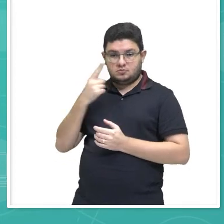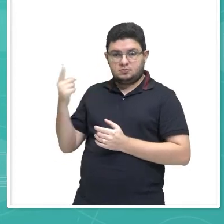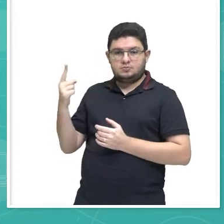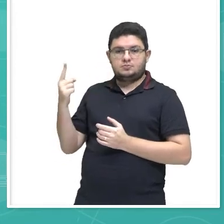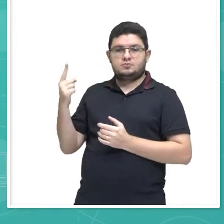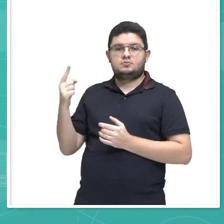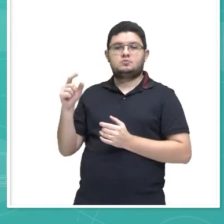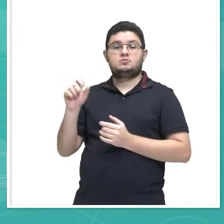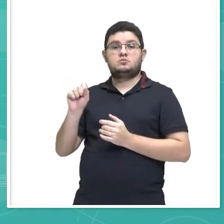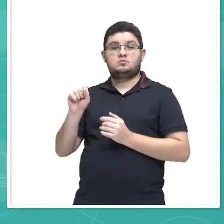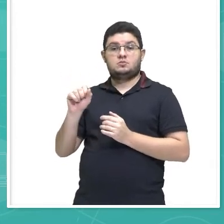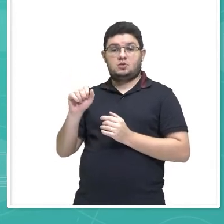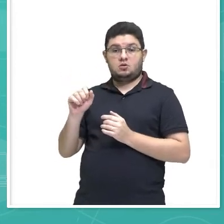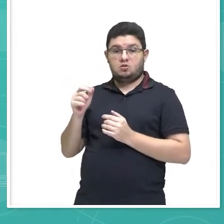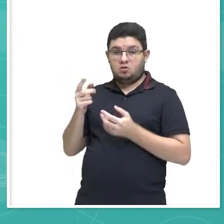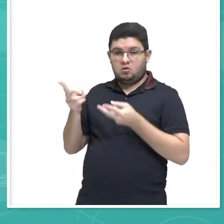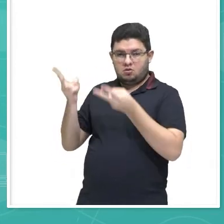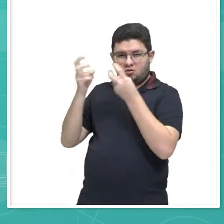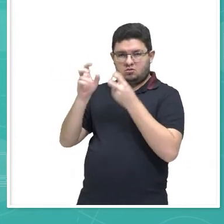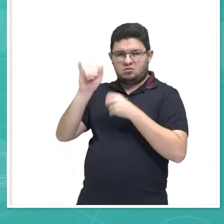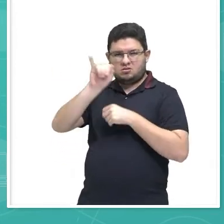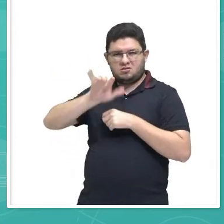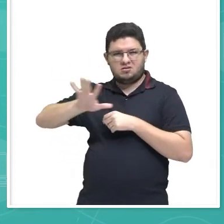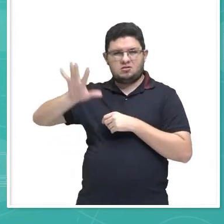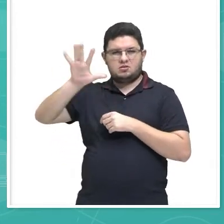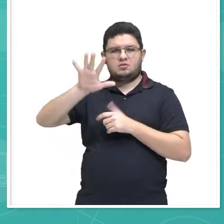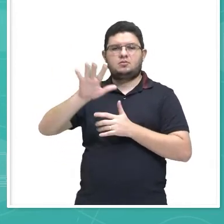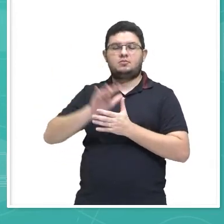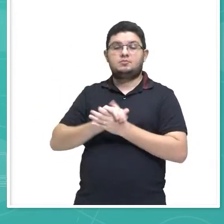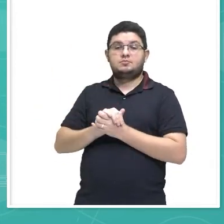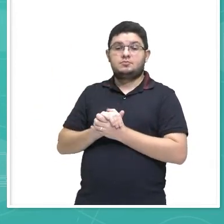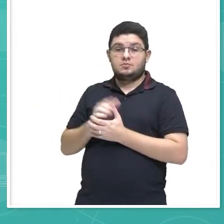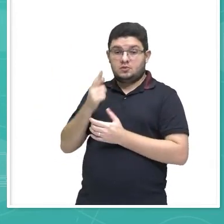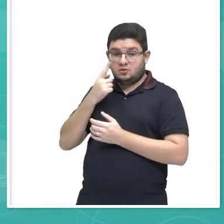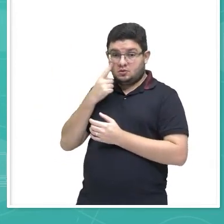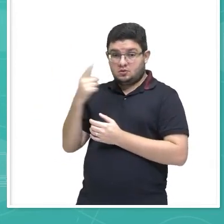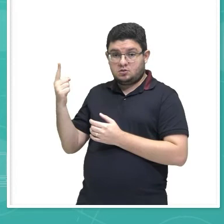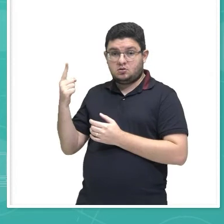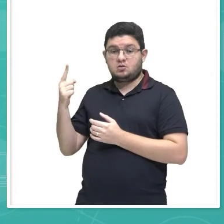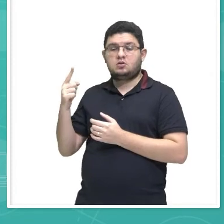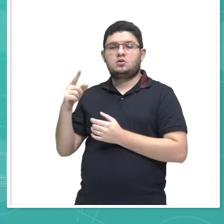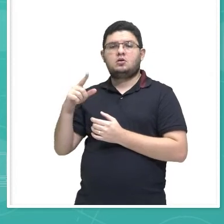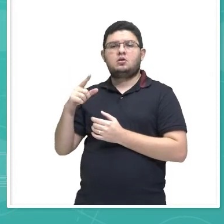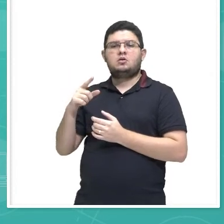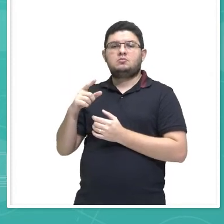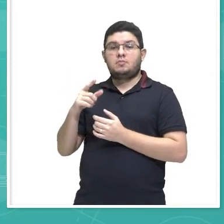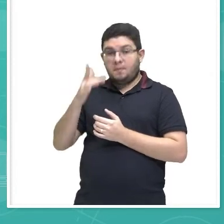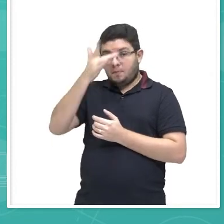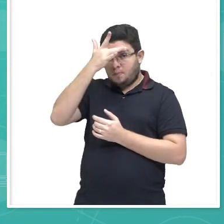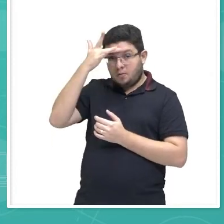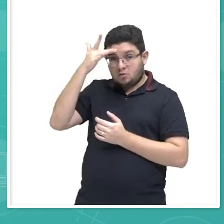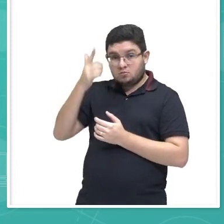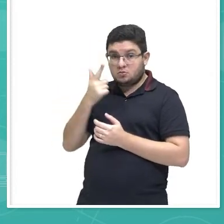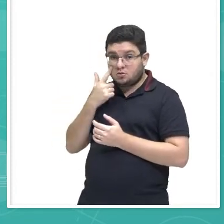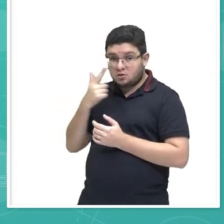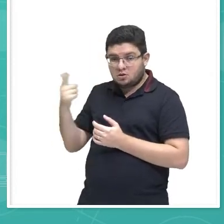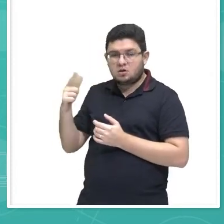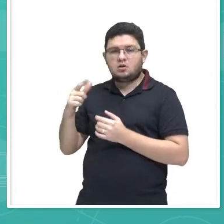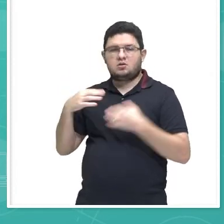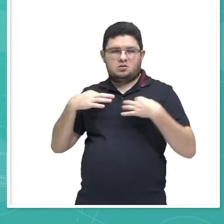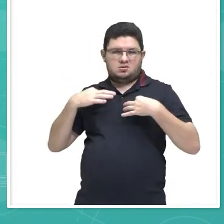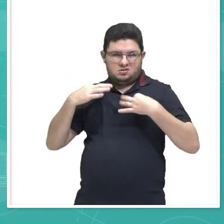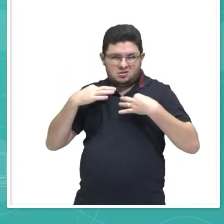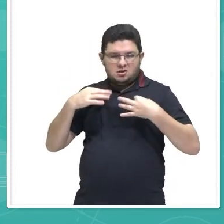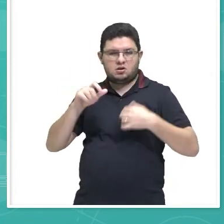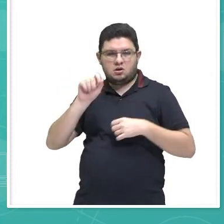imagem, vejam que o judoca de azul, ele está utilizando ali